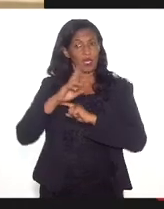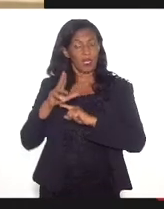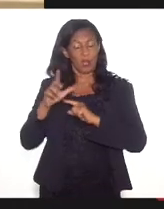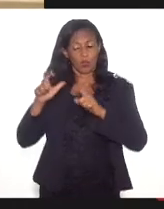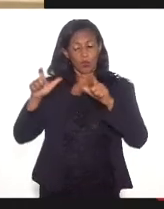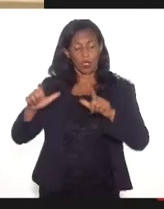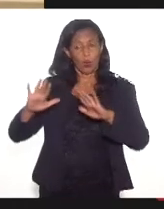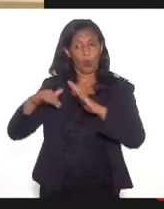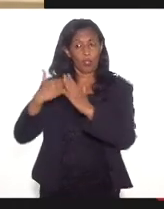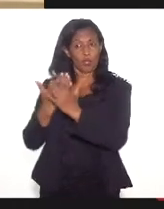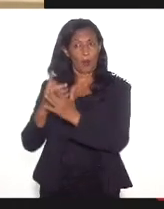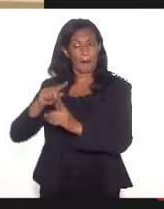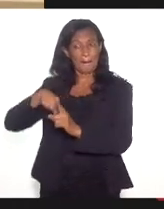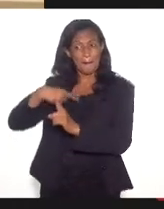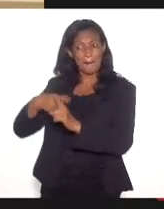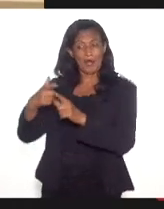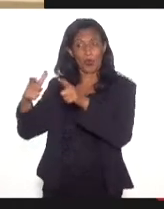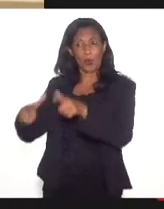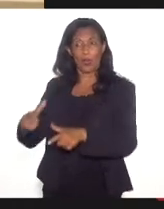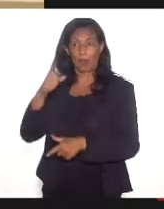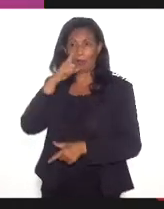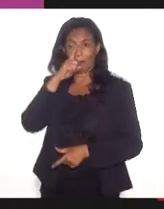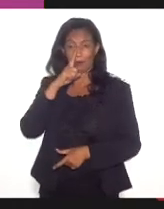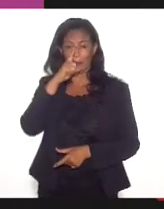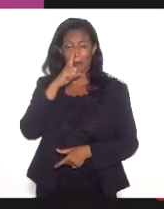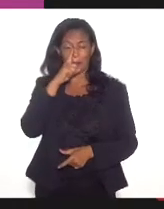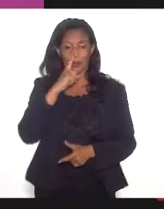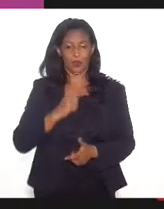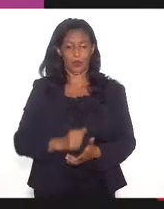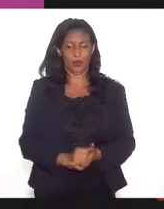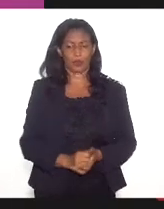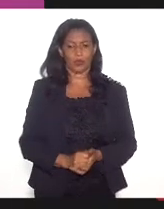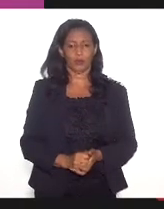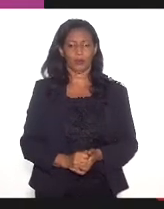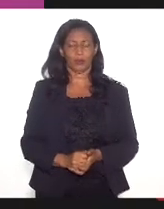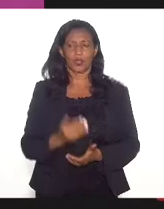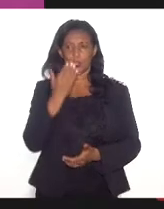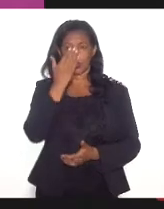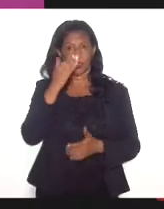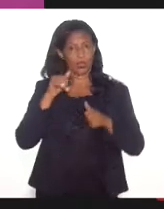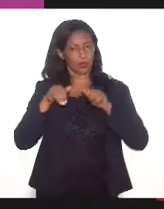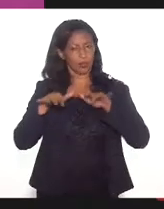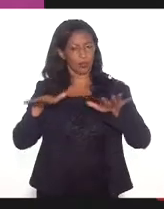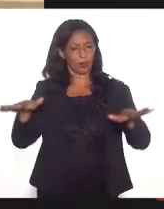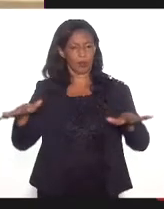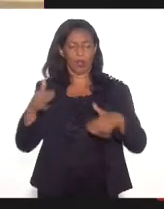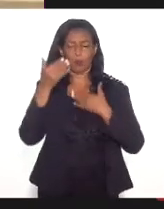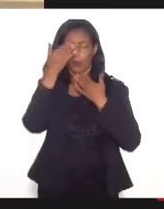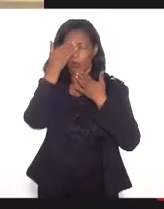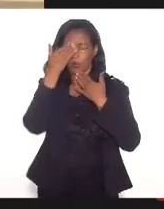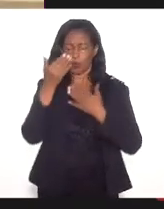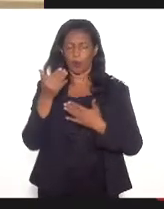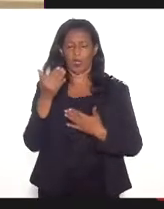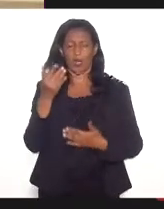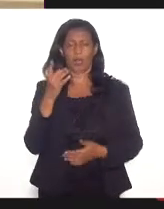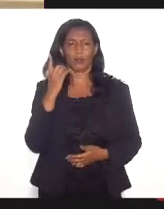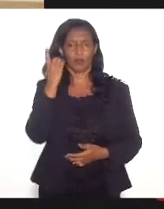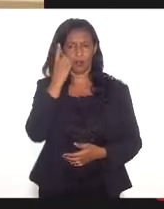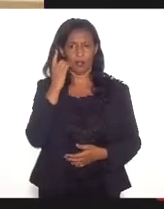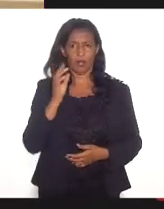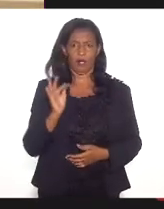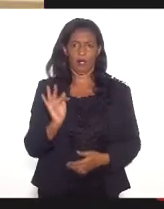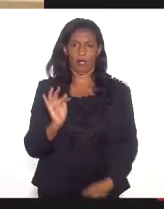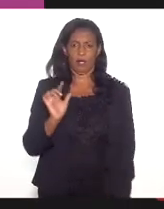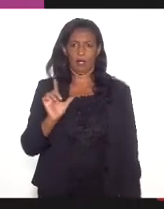escolar como mais um risco para as suas vidas diante de uma pandemia. Então, muito obrigado, deputado Flávio Serafini.